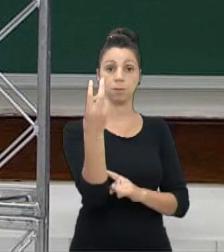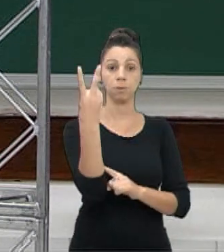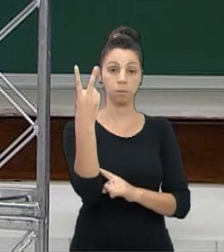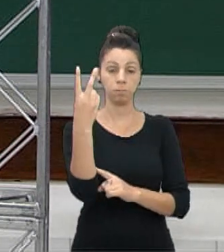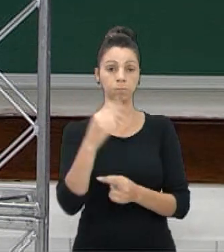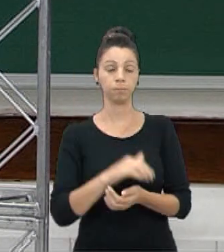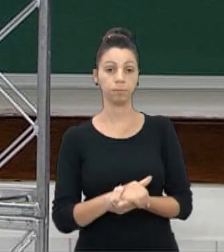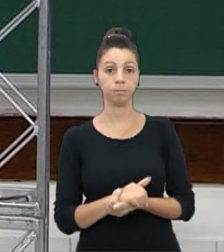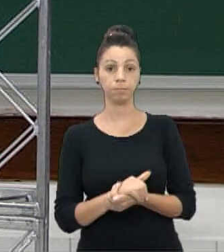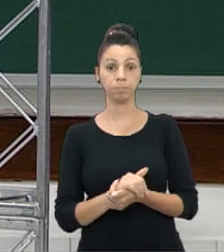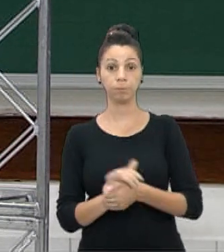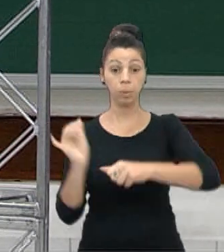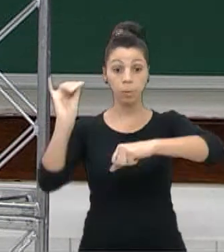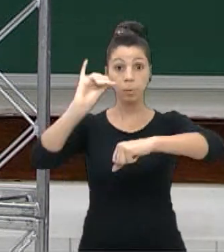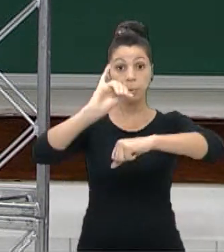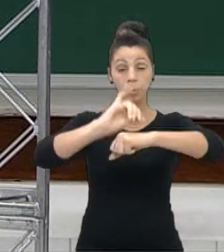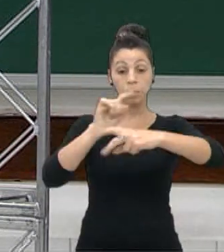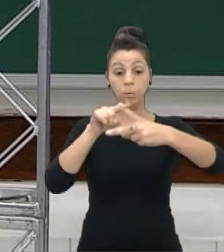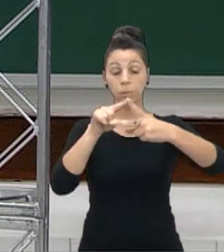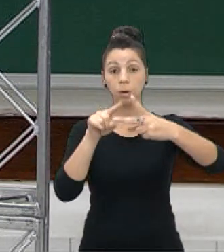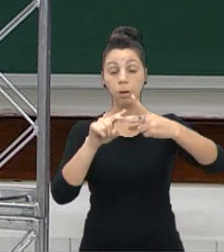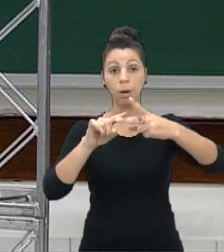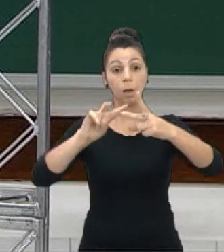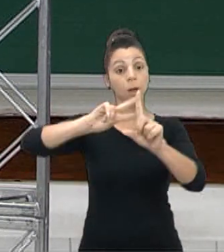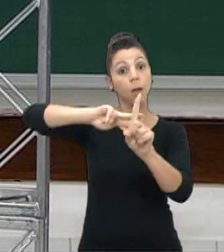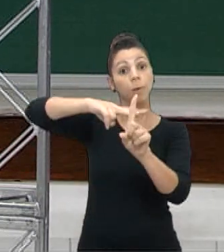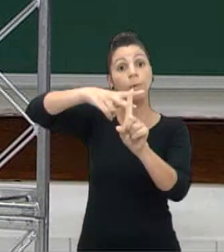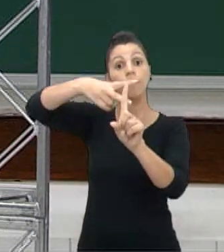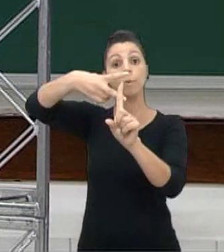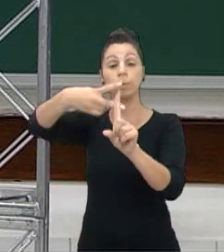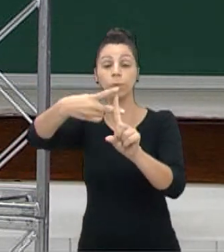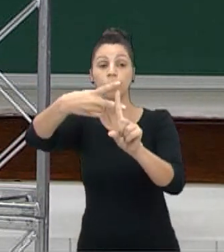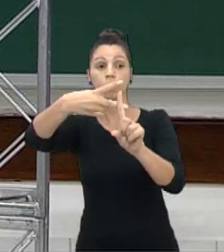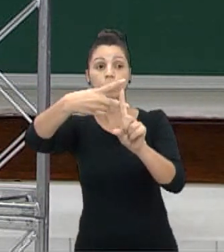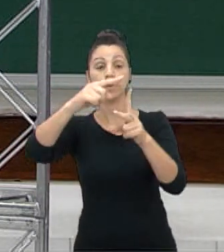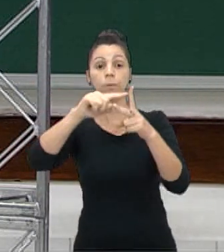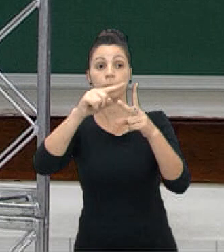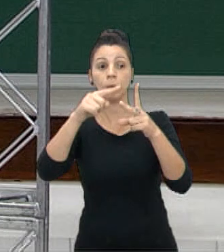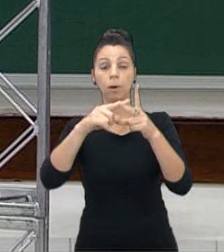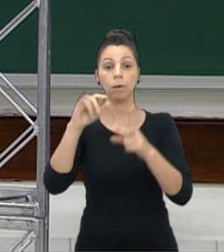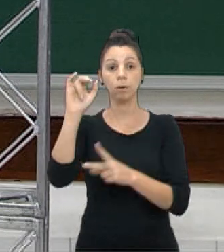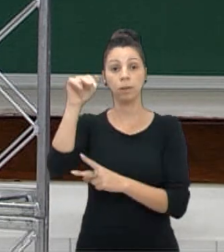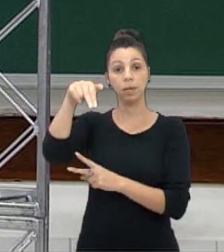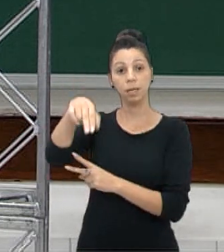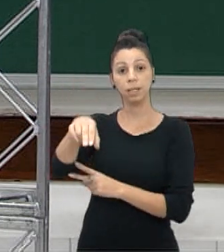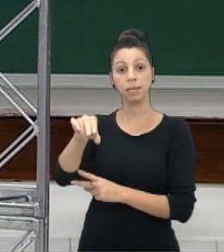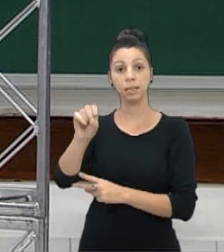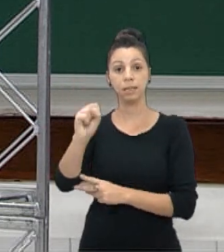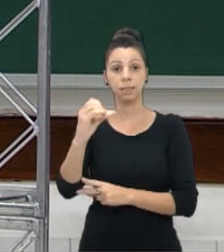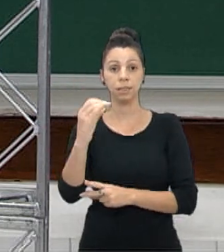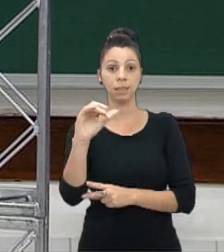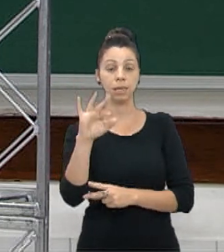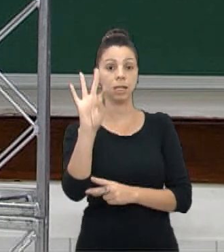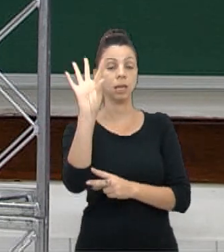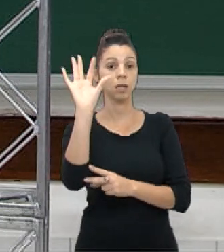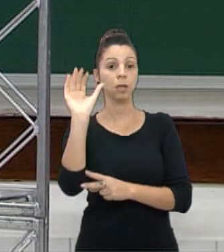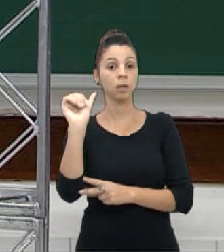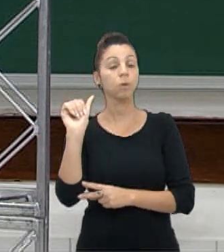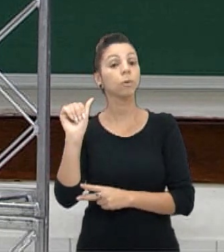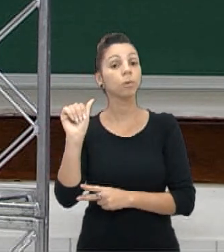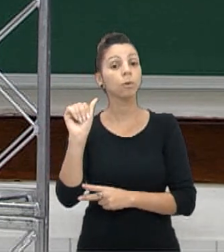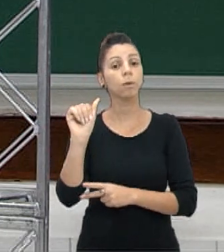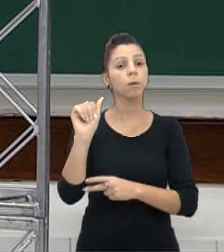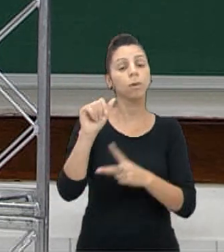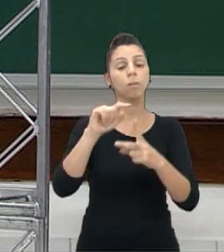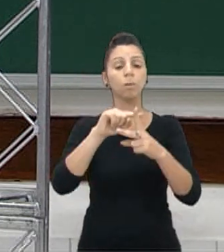central, ele é o dobro do ângulo inscrito. E o ângulo inscrito é a metade do ângulo central. Então, vejam